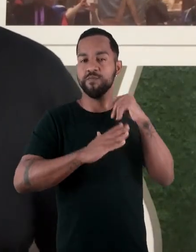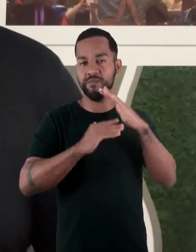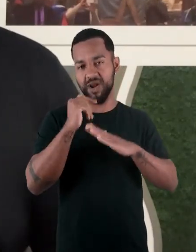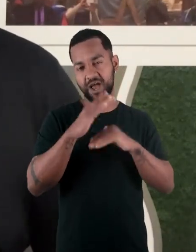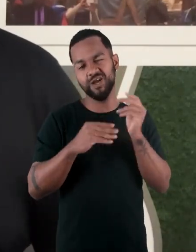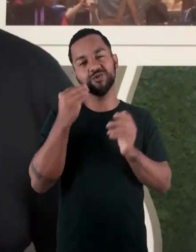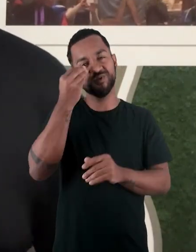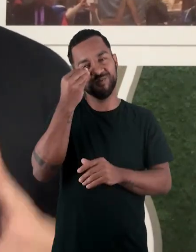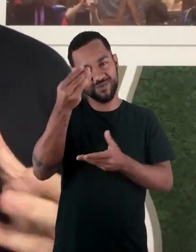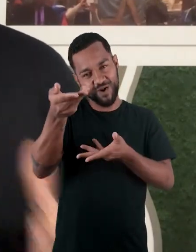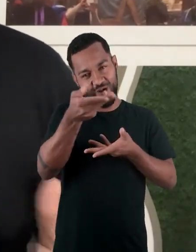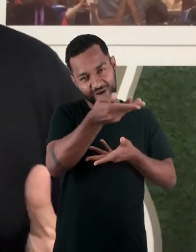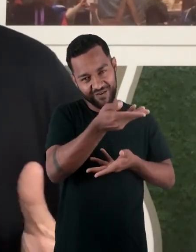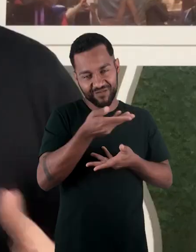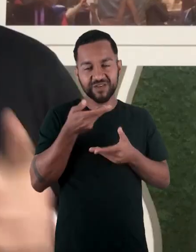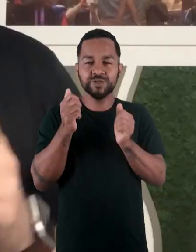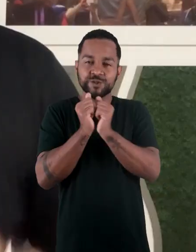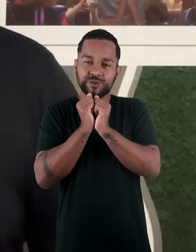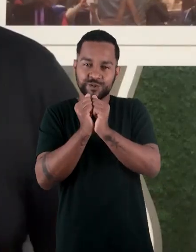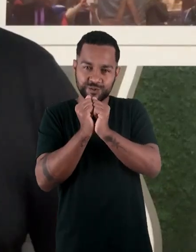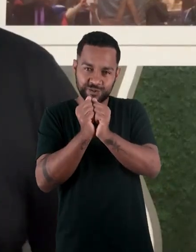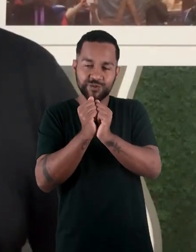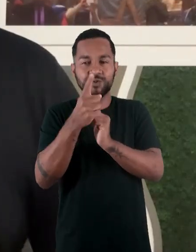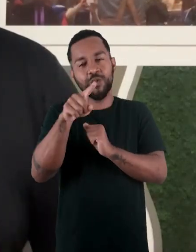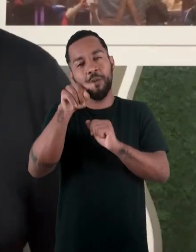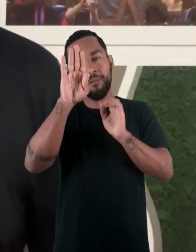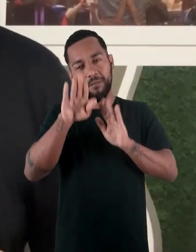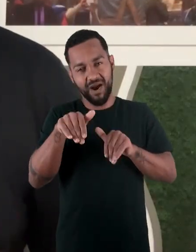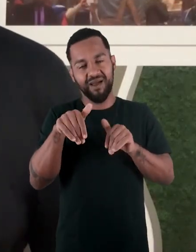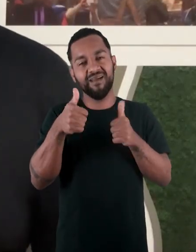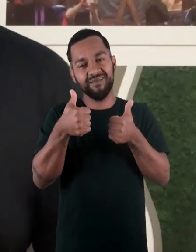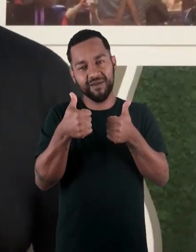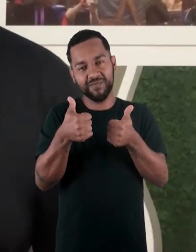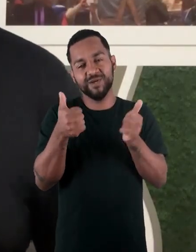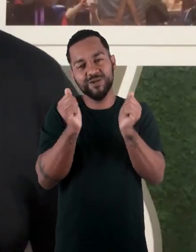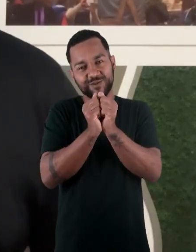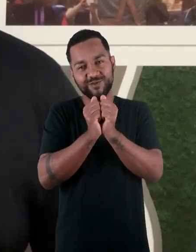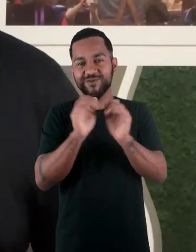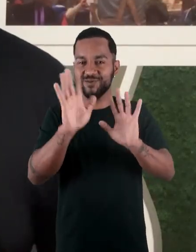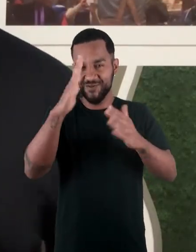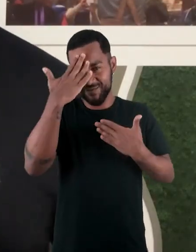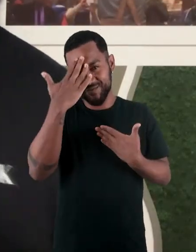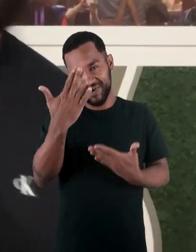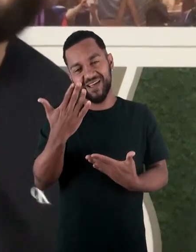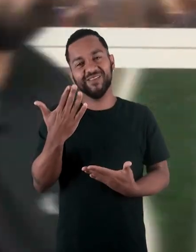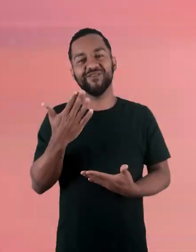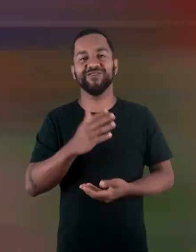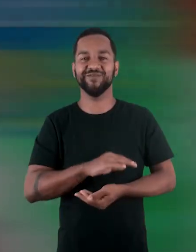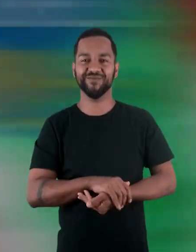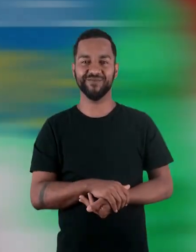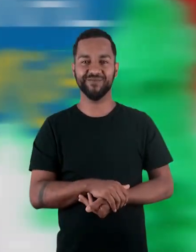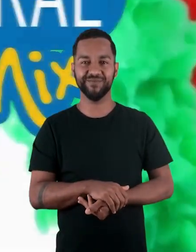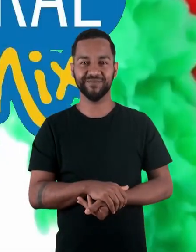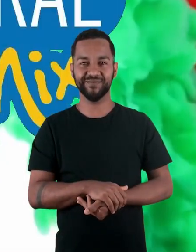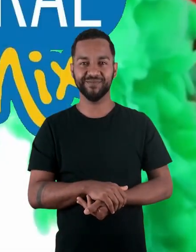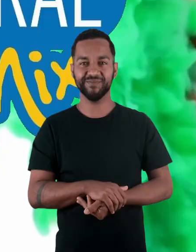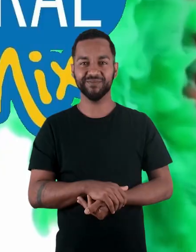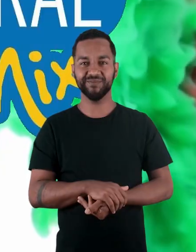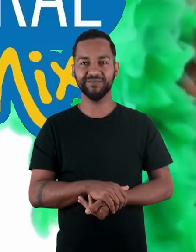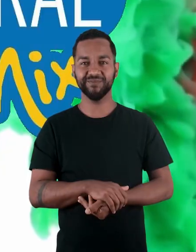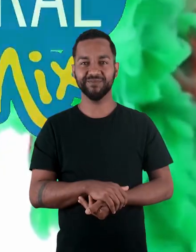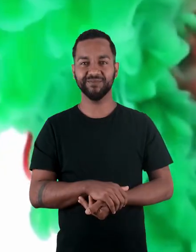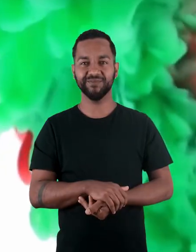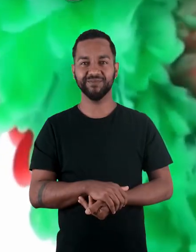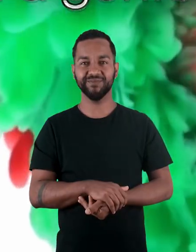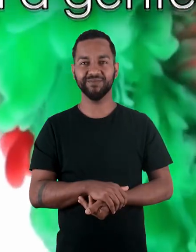Experimente, é um convite para você. Esteja com a gente, fique bem, semana que vem estamos juntos. Muito obrigado, tchau! Nuvens coloridas se